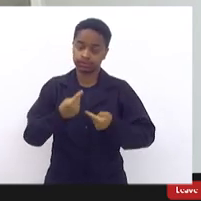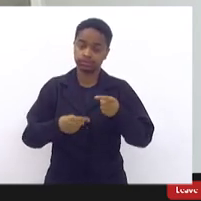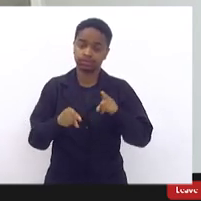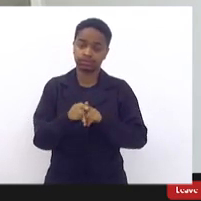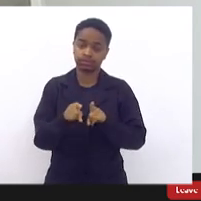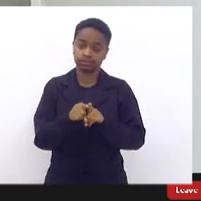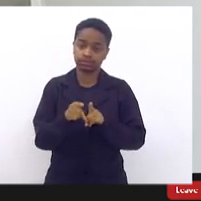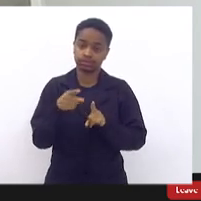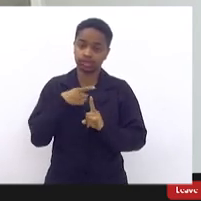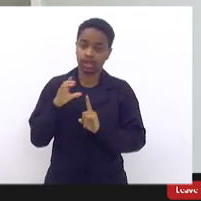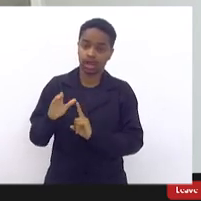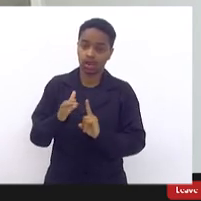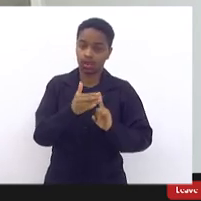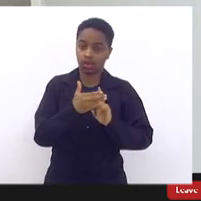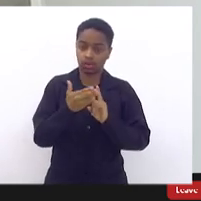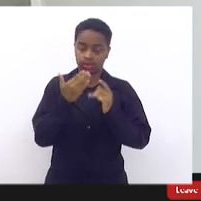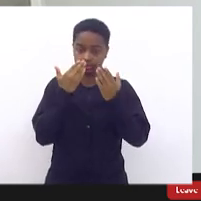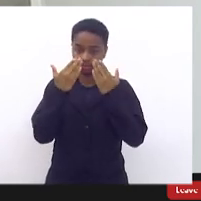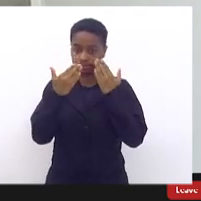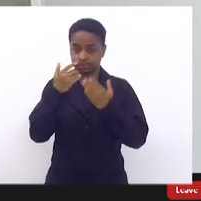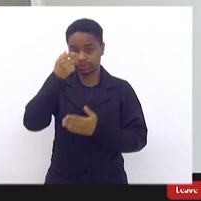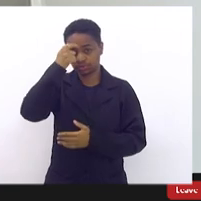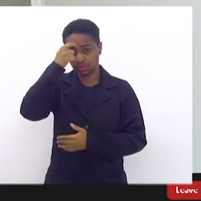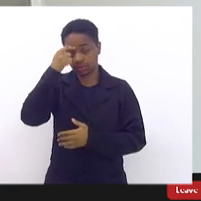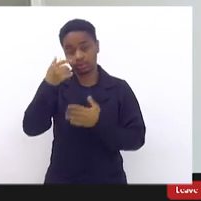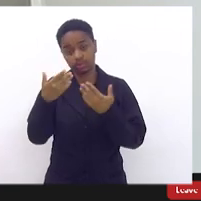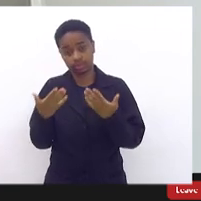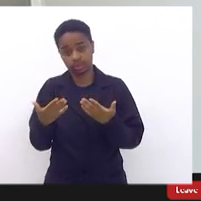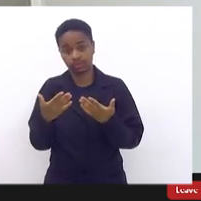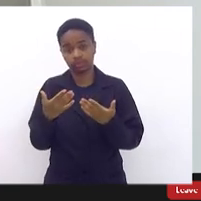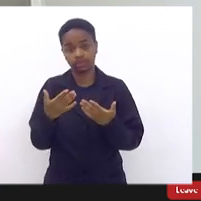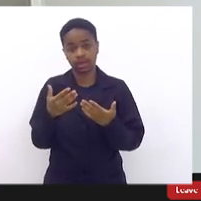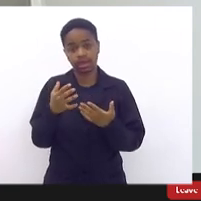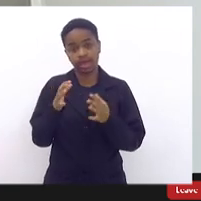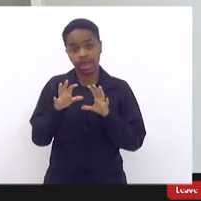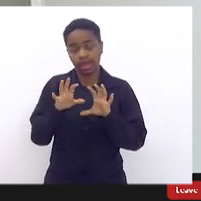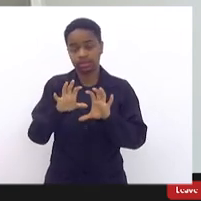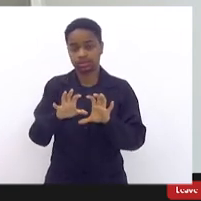também o acolhimento psicológico? Então, é bem nesse sentido